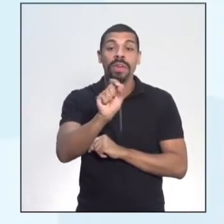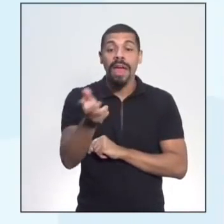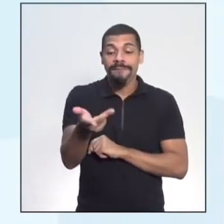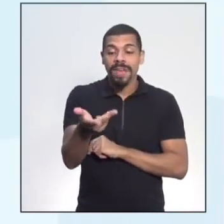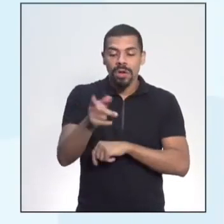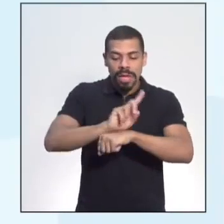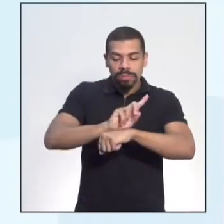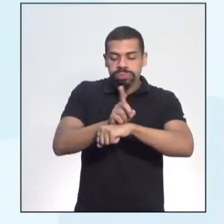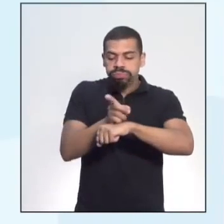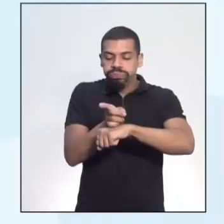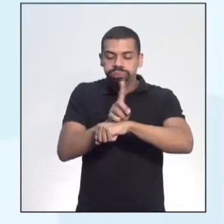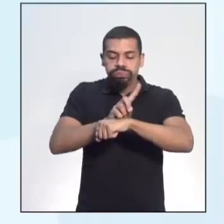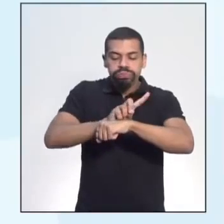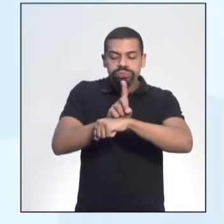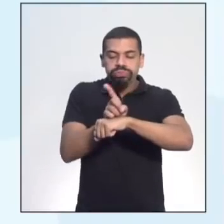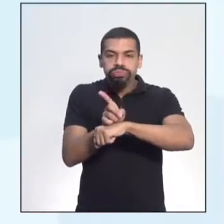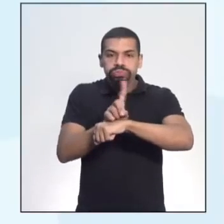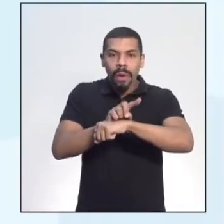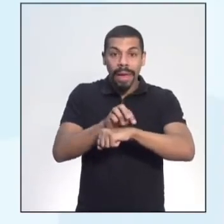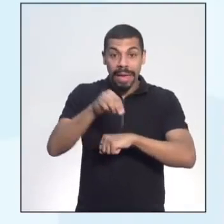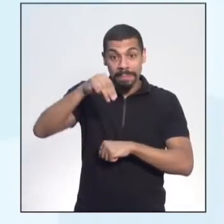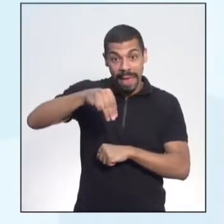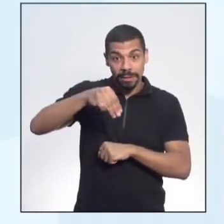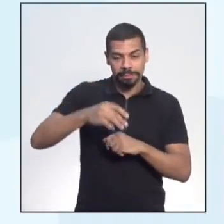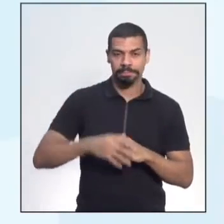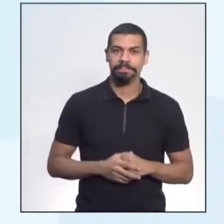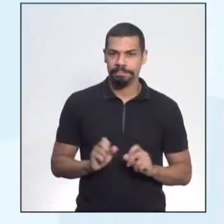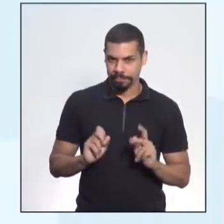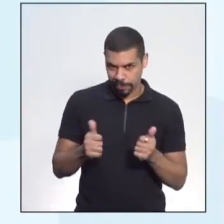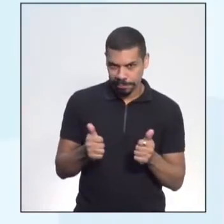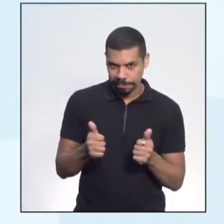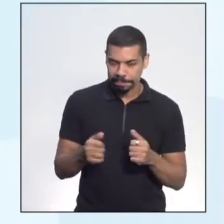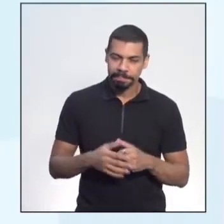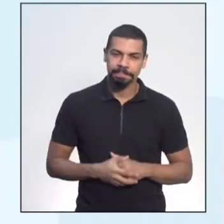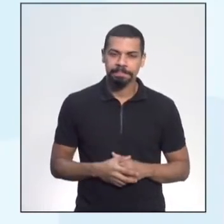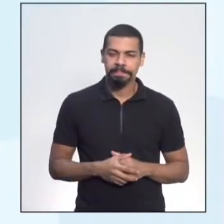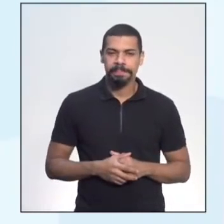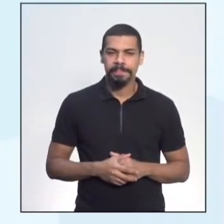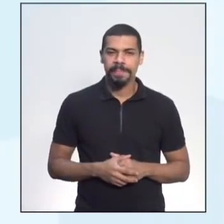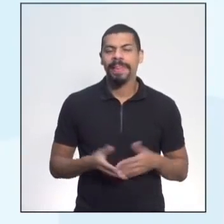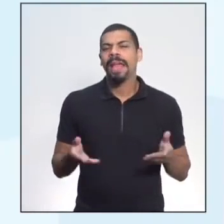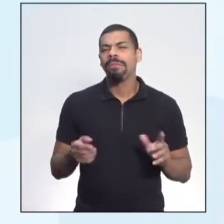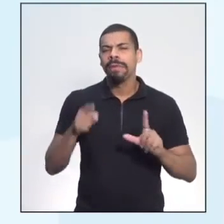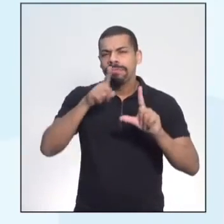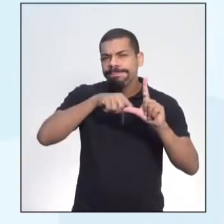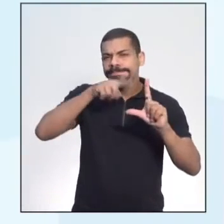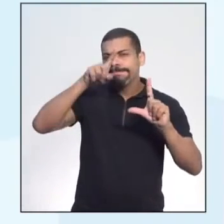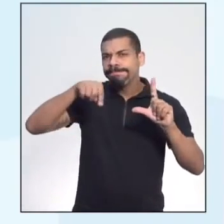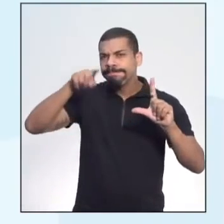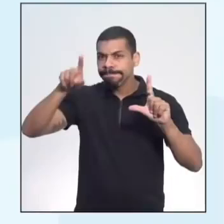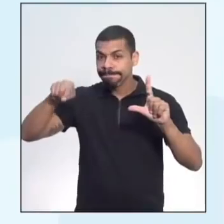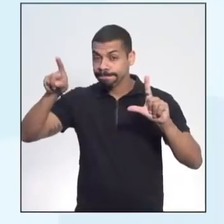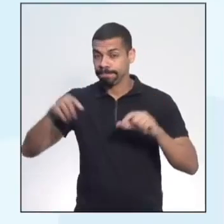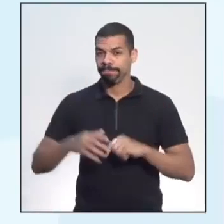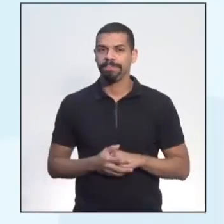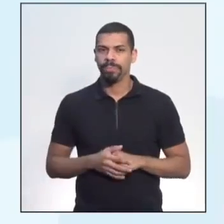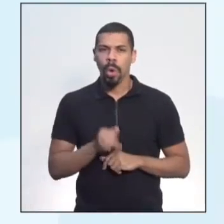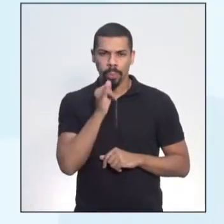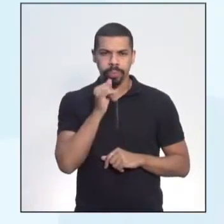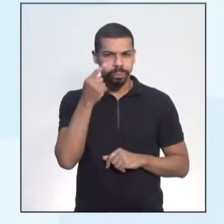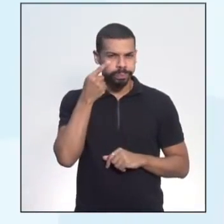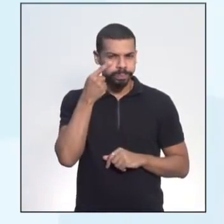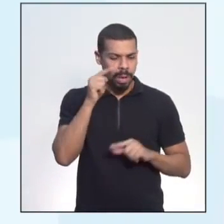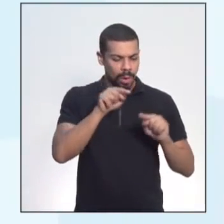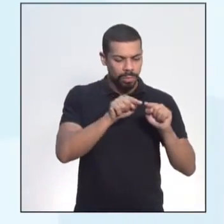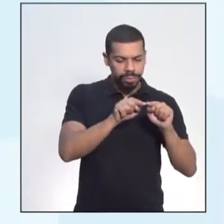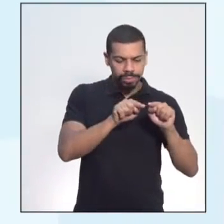está sendo medida em metros por segundo. Tudo bem? Bom, o que mais eu tenho nesse gráfico? Olhando o eixo